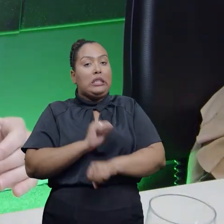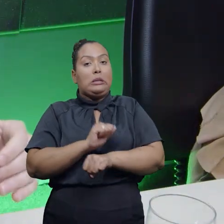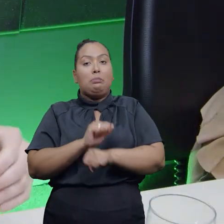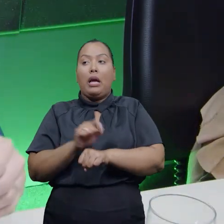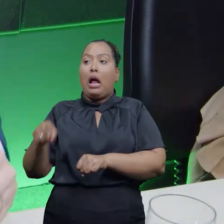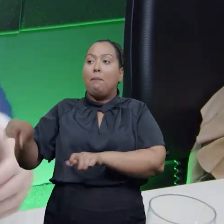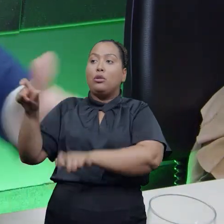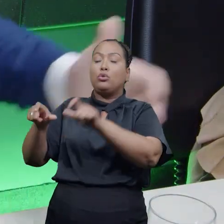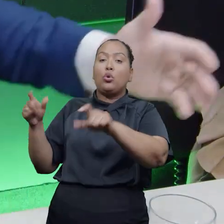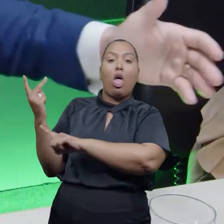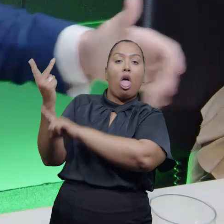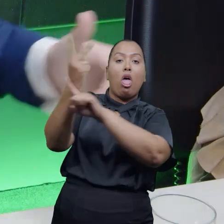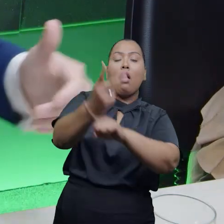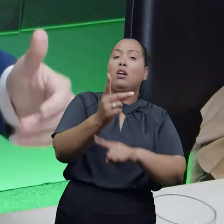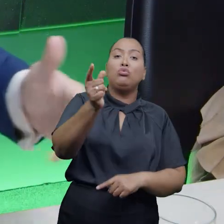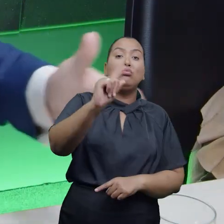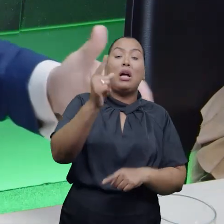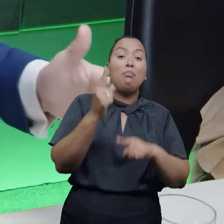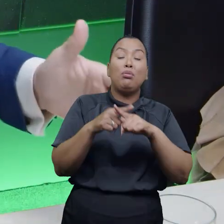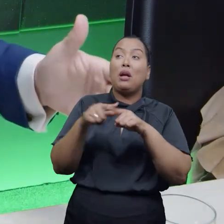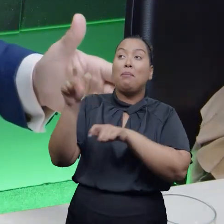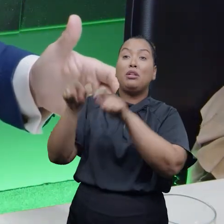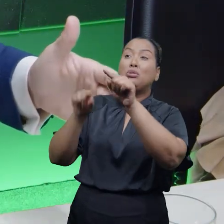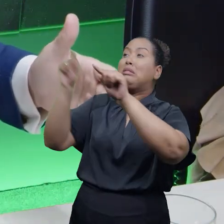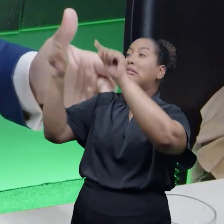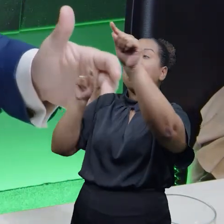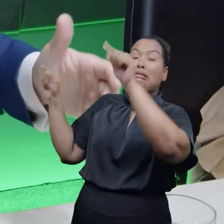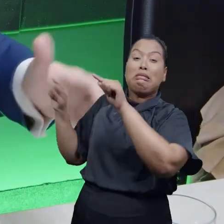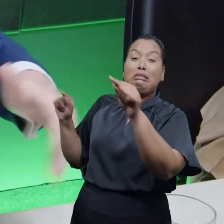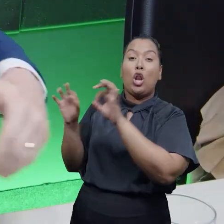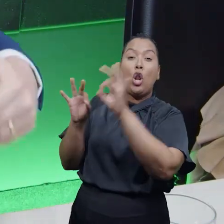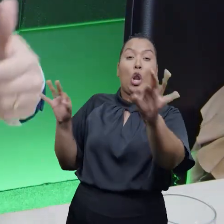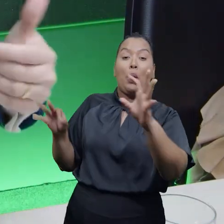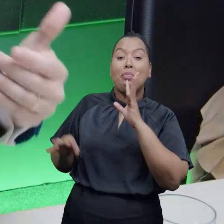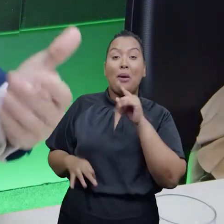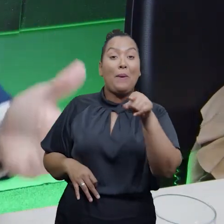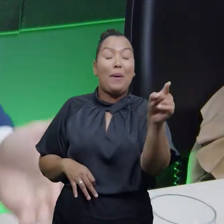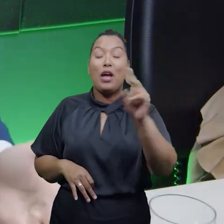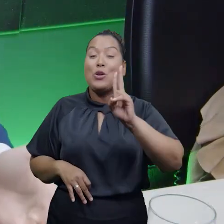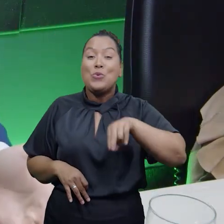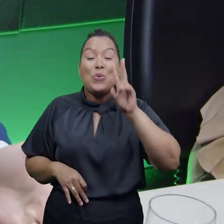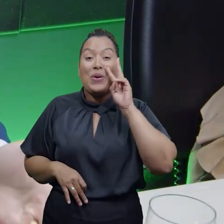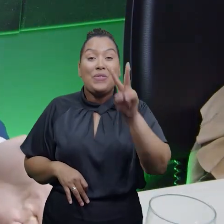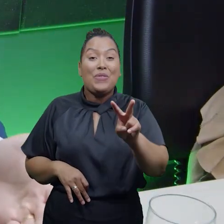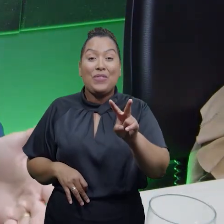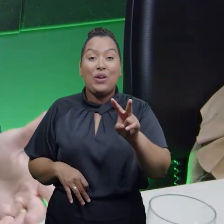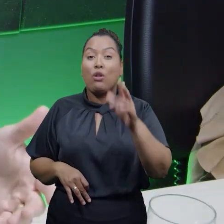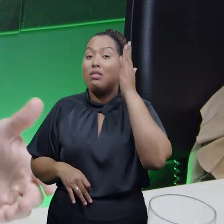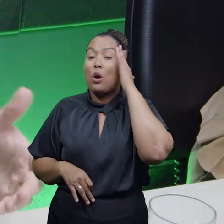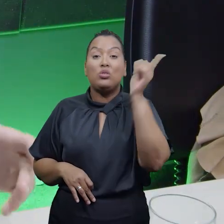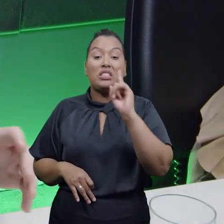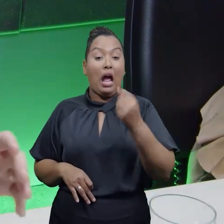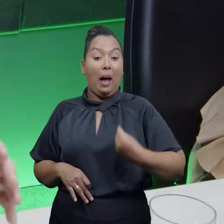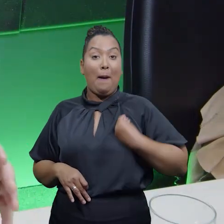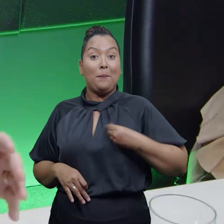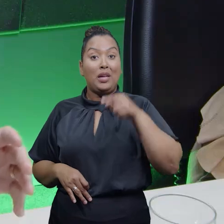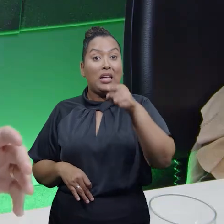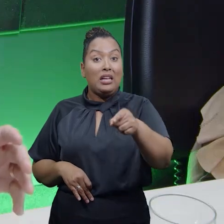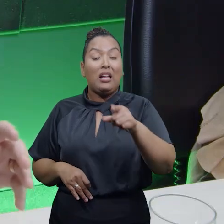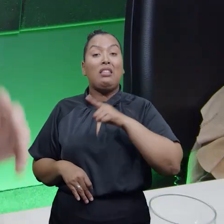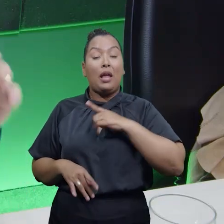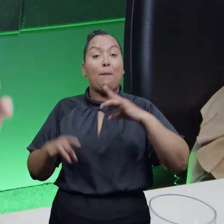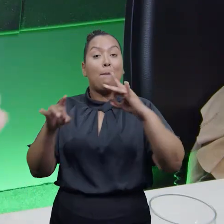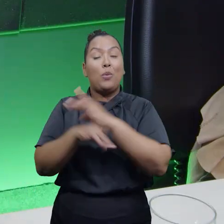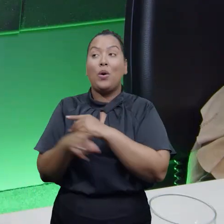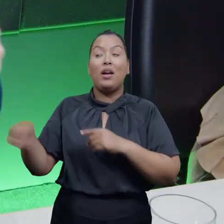essas estruturas. Quer dizer, as pessoas estão espalhadas pela cidade, às vezes nem sabem que tem aquilo. Então, eu acho